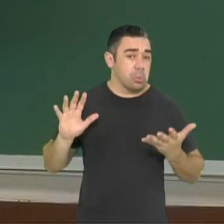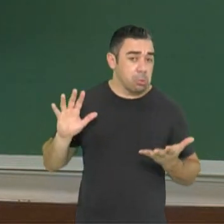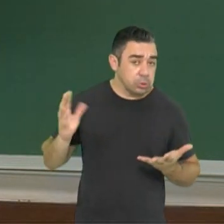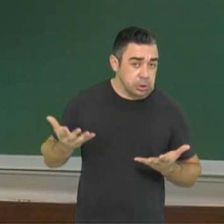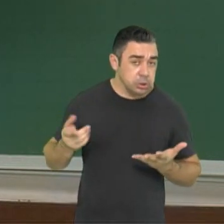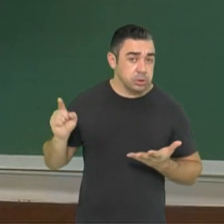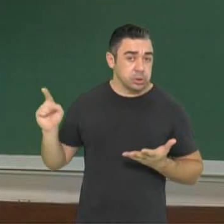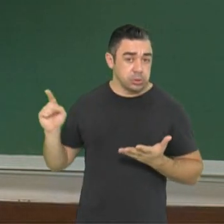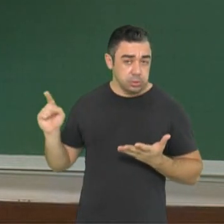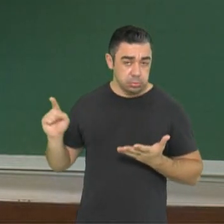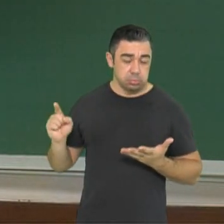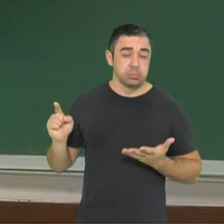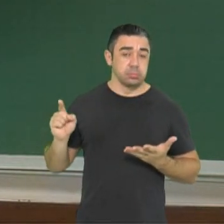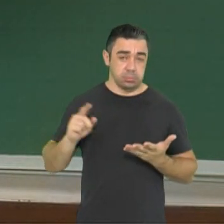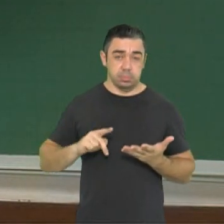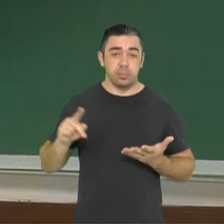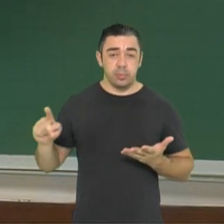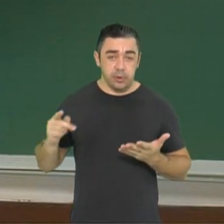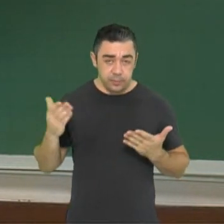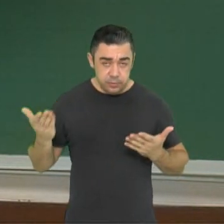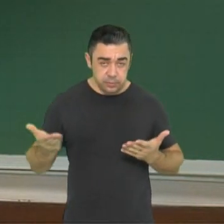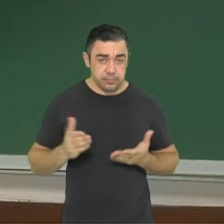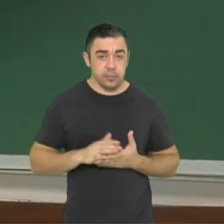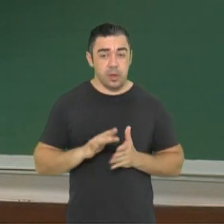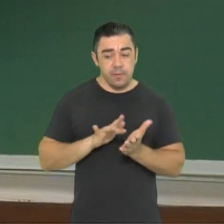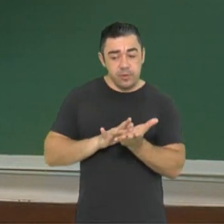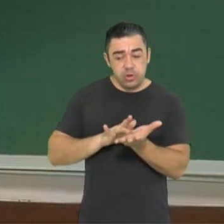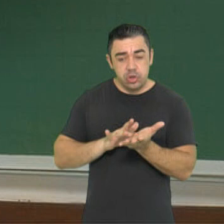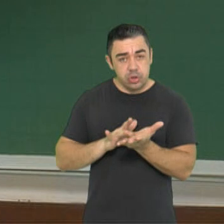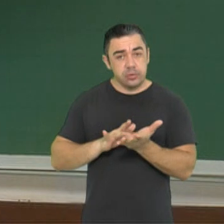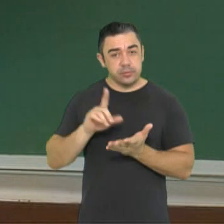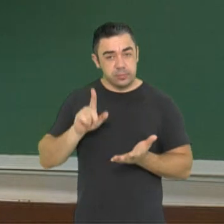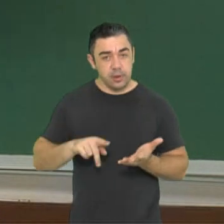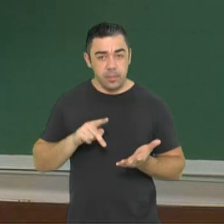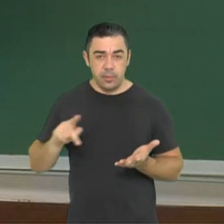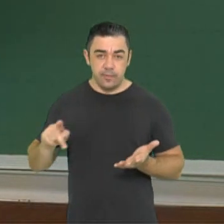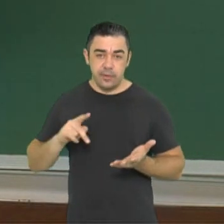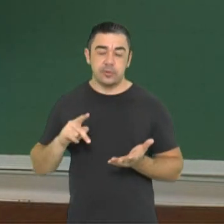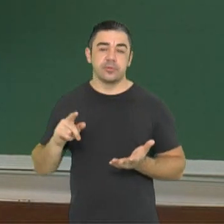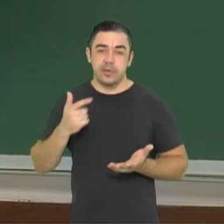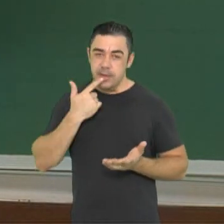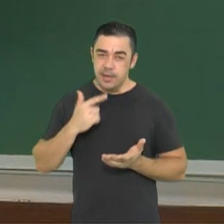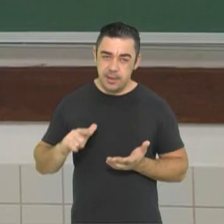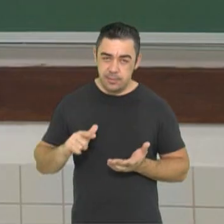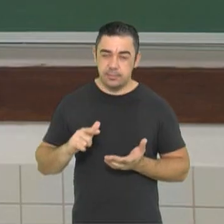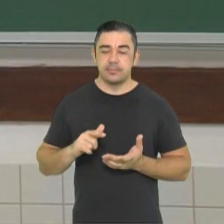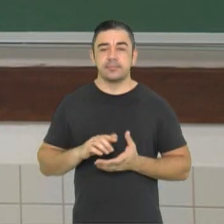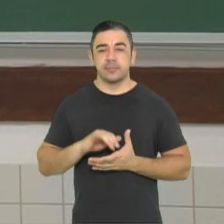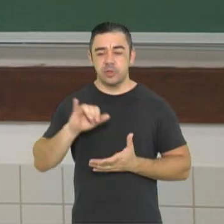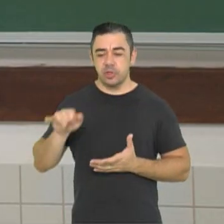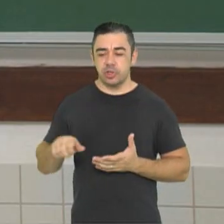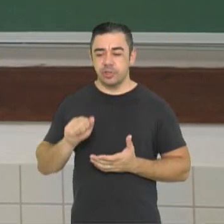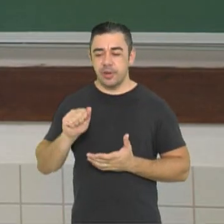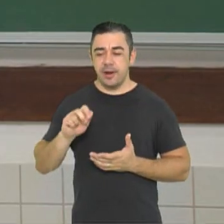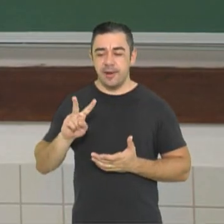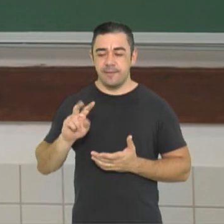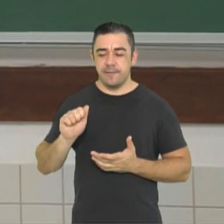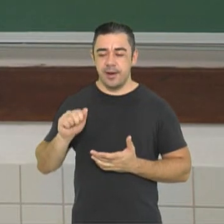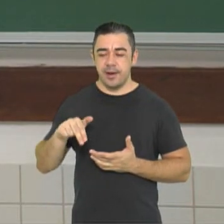dar essa questão aí dessa enganação que nós temos aí desse professor de